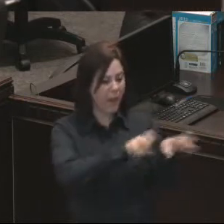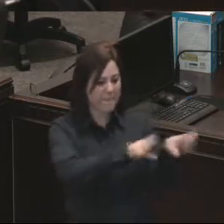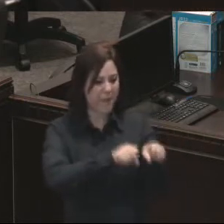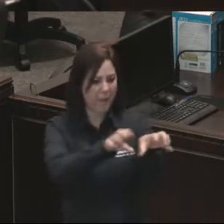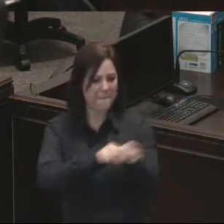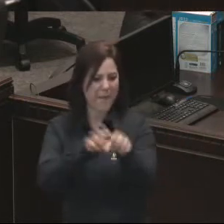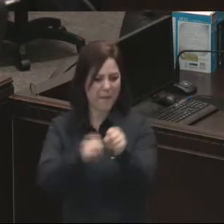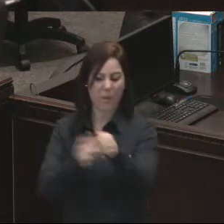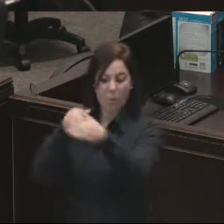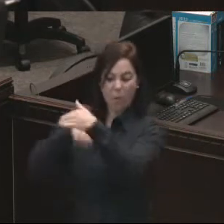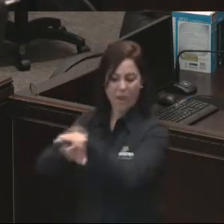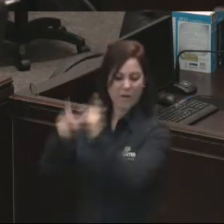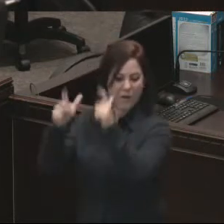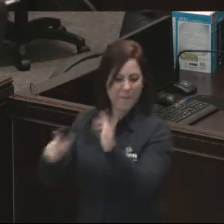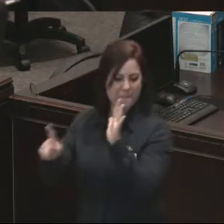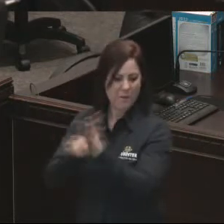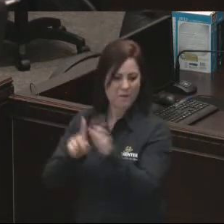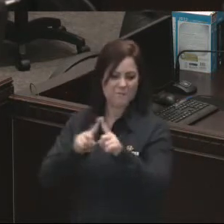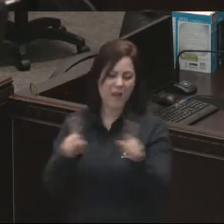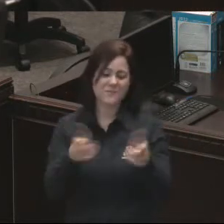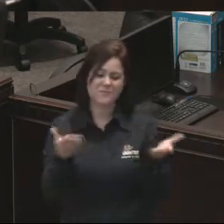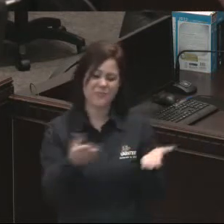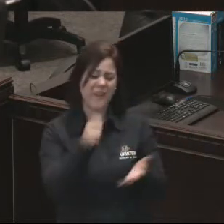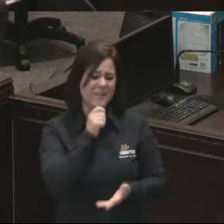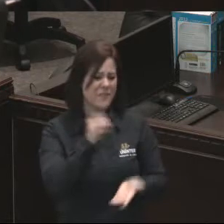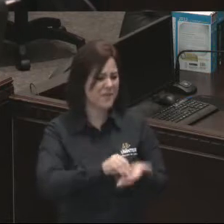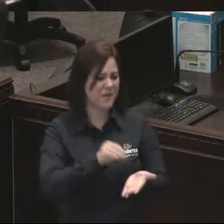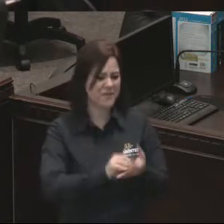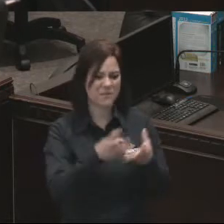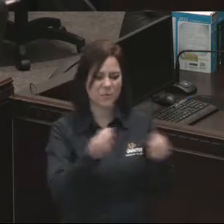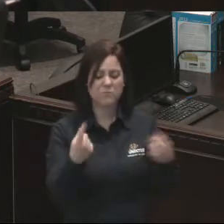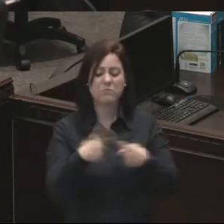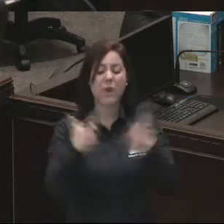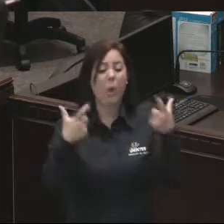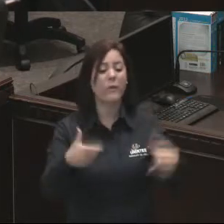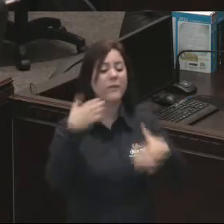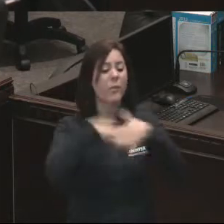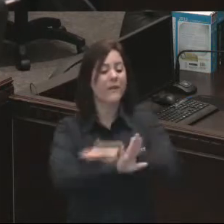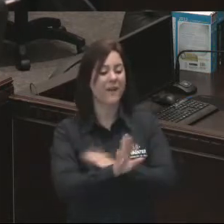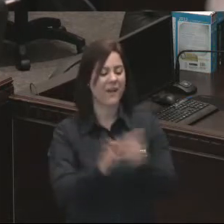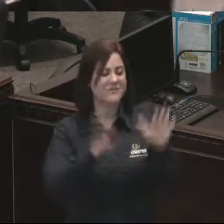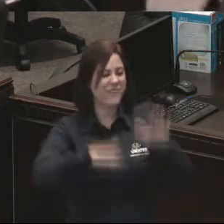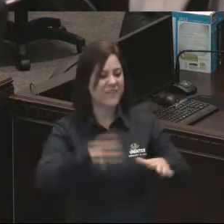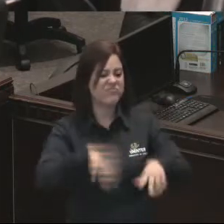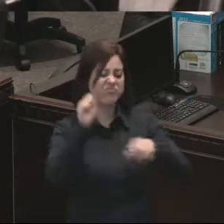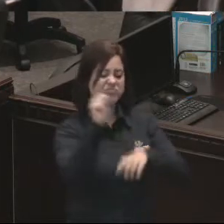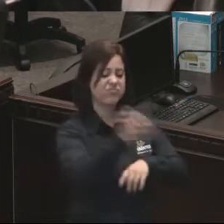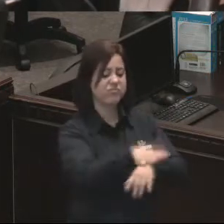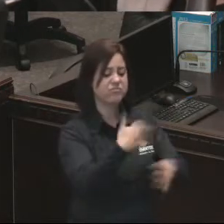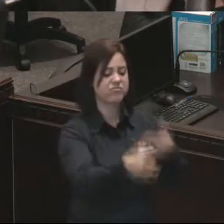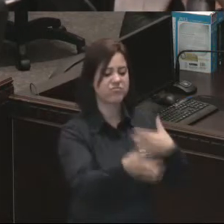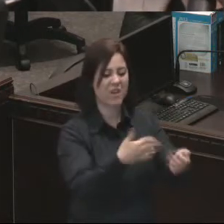é suficiente. E a gente tem, então, esse problema, as embalagens ficam ali, né, jogadas no ambiente.